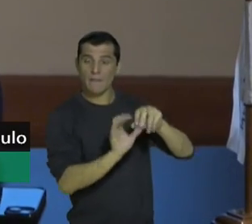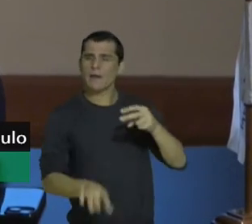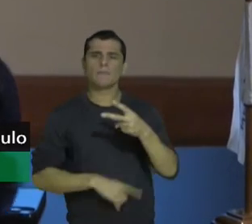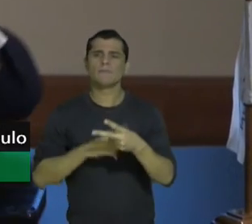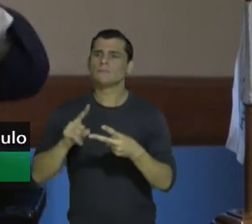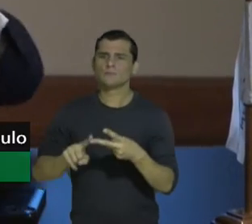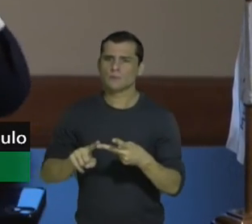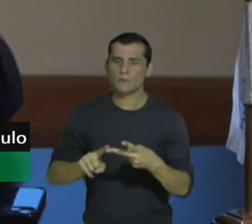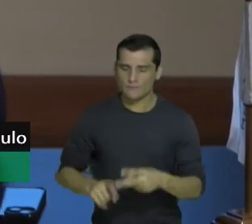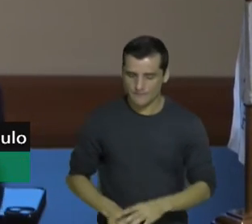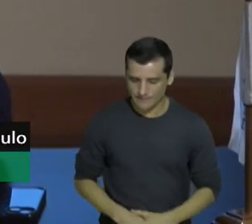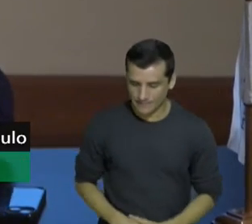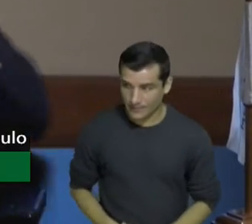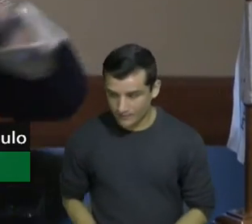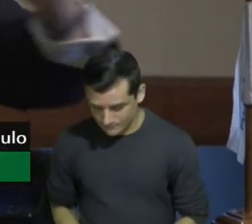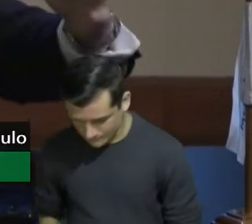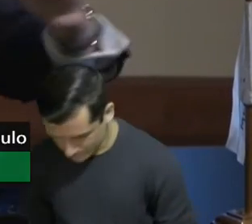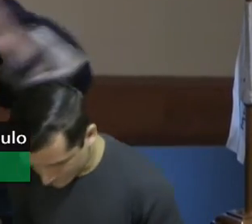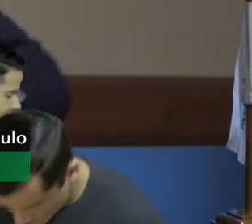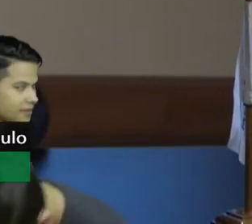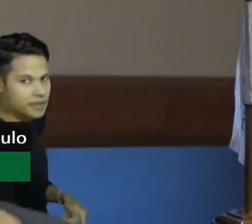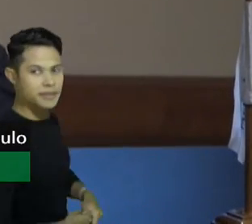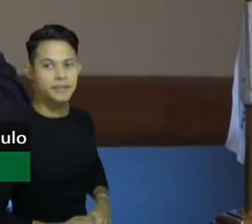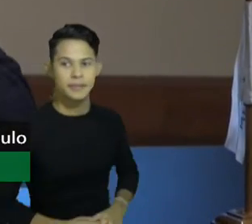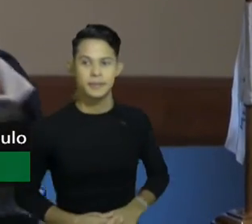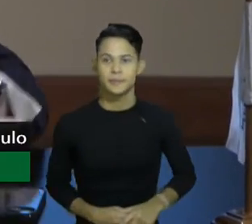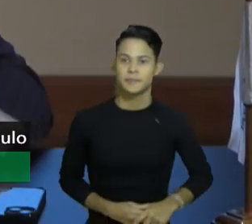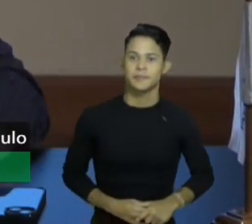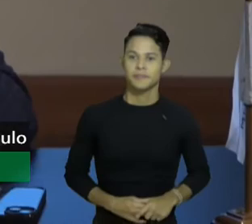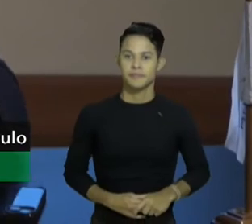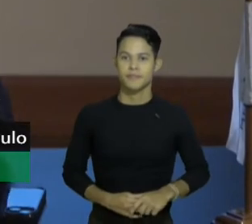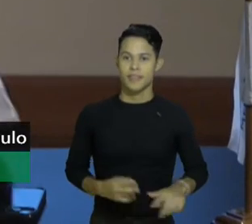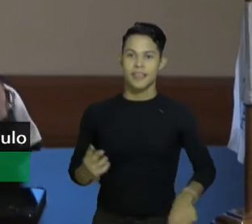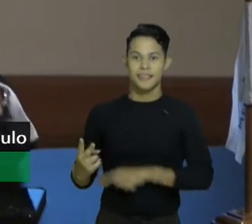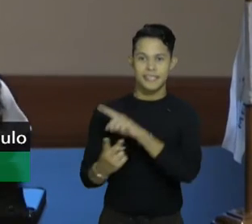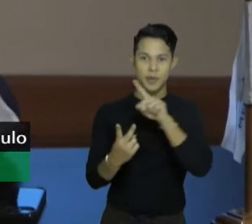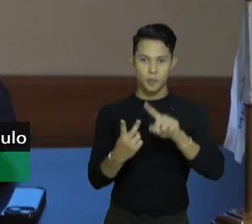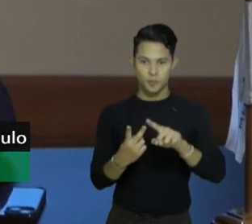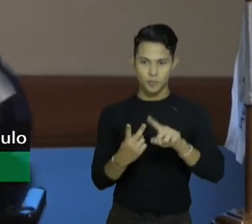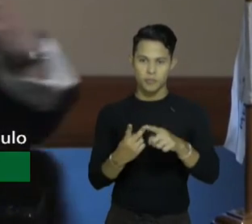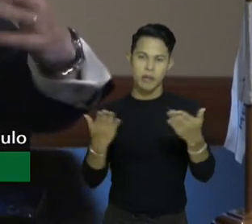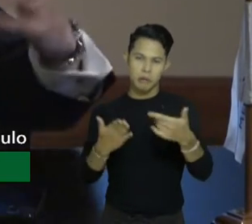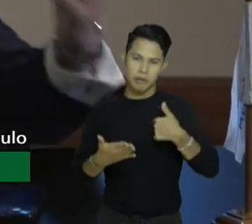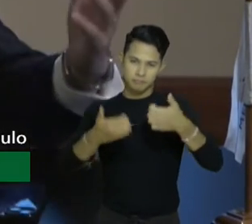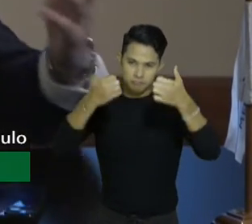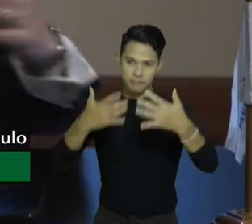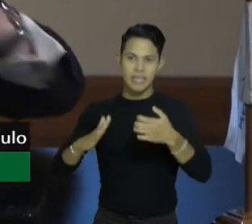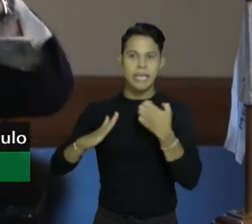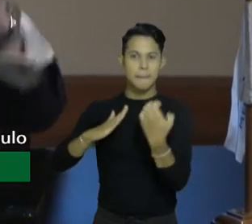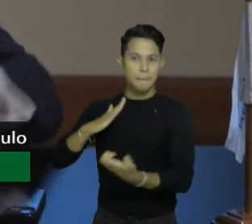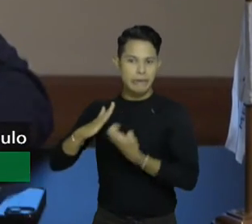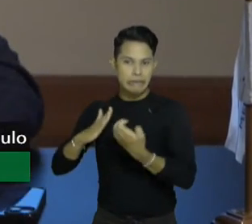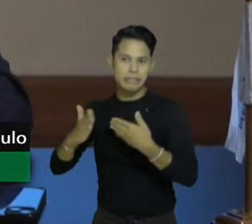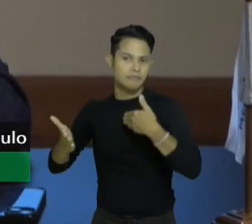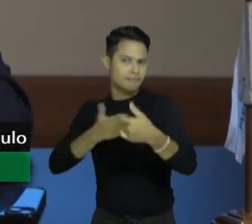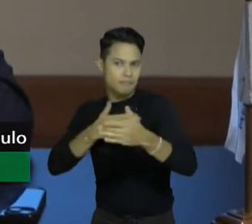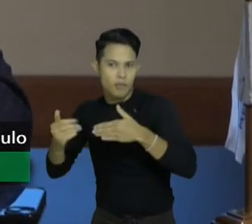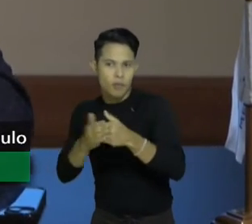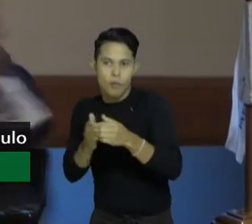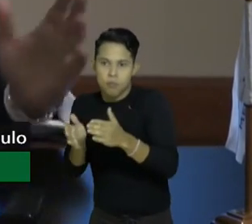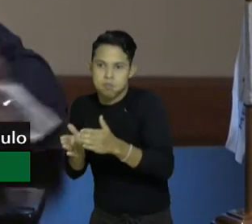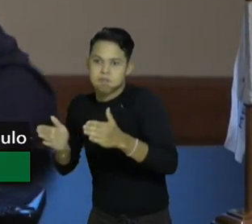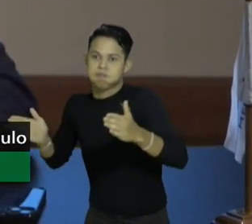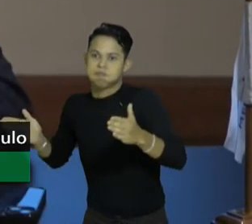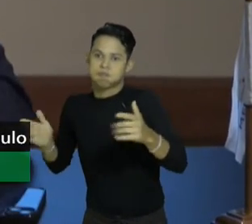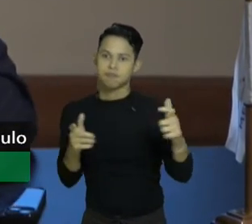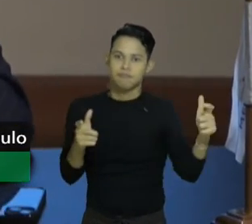ponto as empresas E aí eu tô mencionando eu tô me referindo sobretudo as pequenas e médias Porque as grandes e as gigantes não precisam